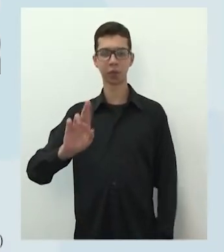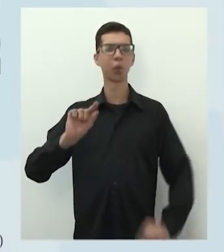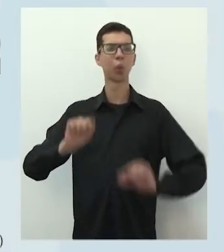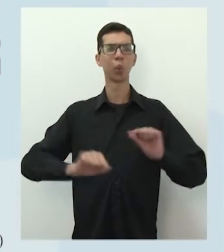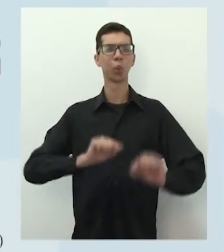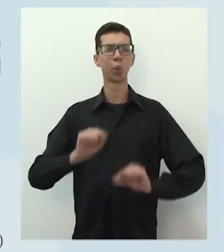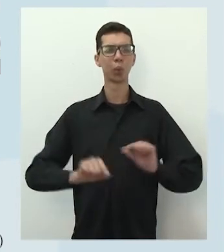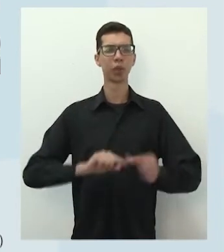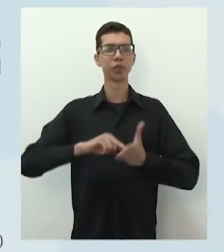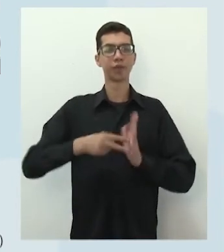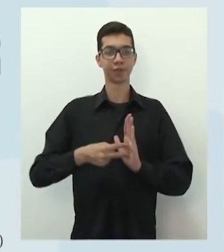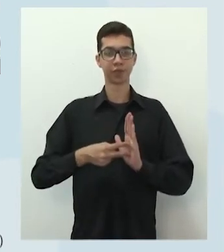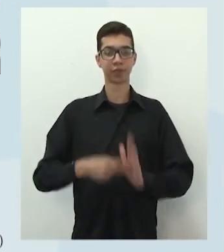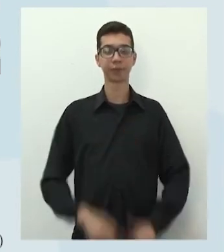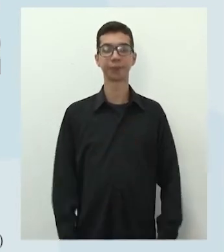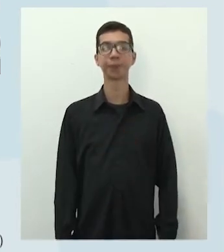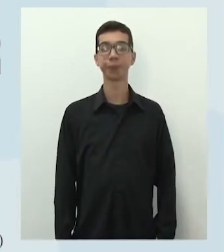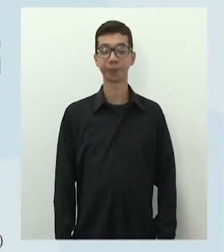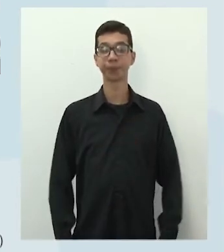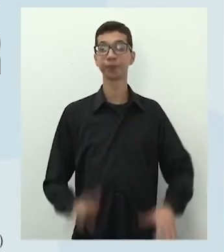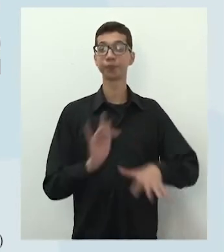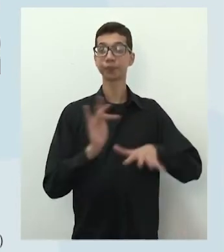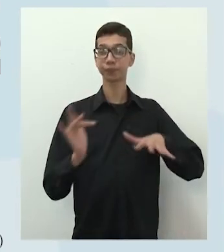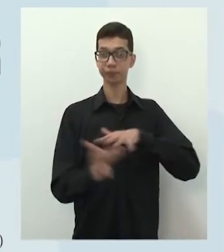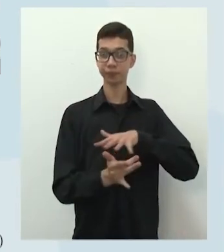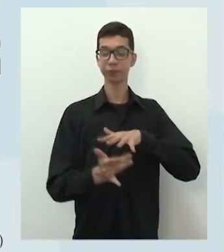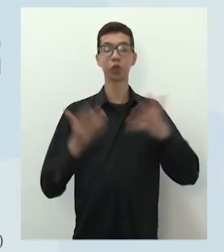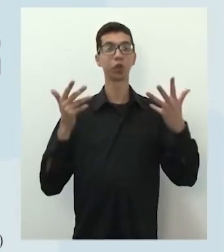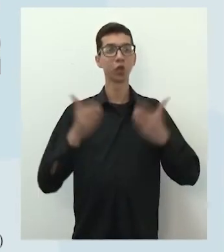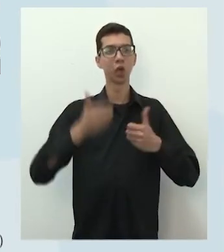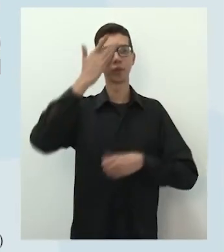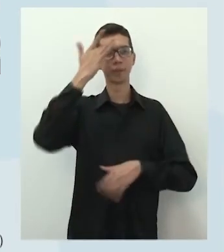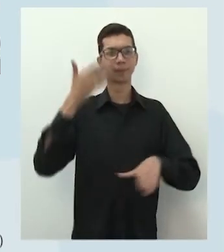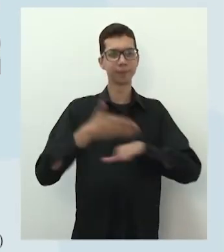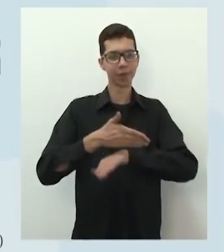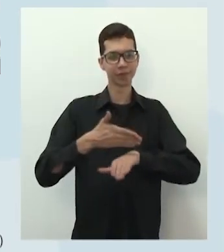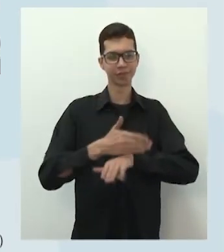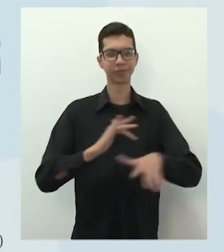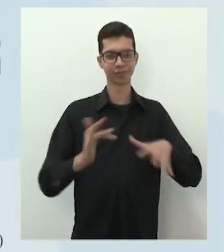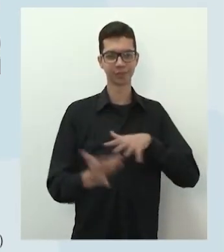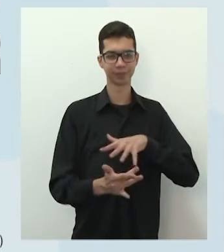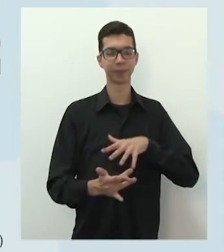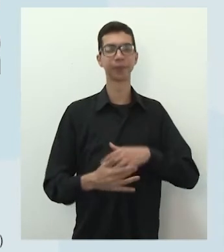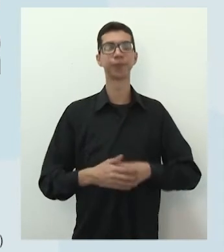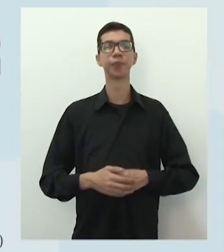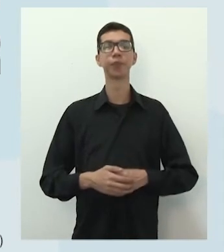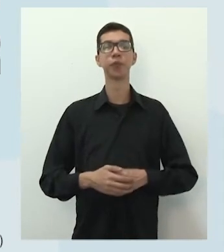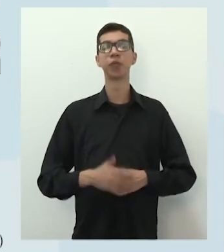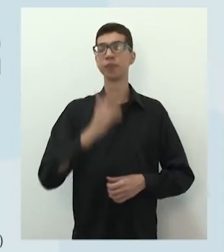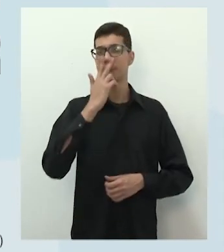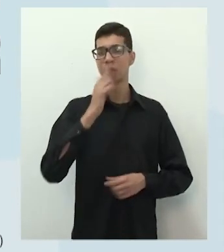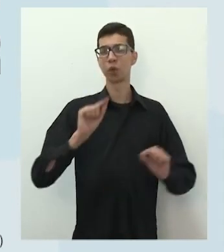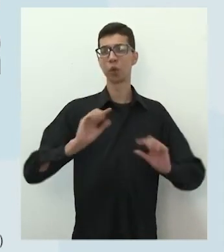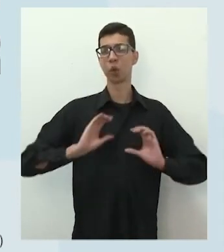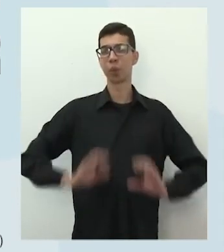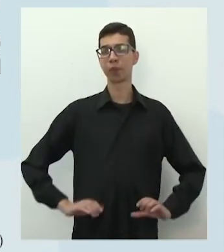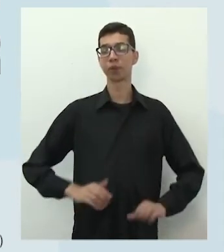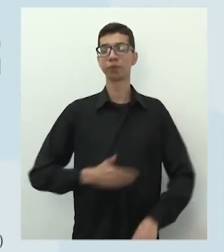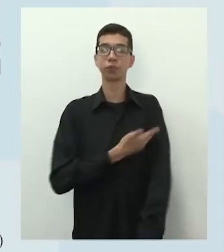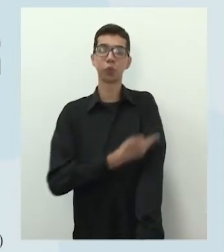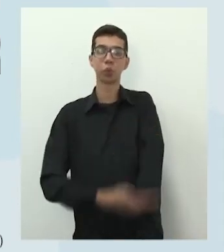amigos virtuais, né? Sobre a interação virtual. Uma delas, vocês viram aí o nomezinho, daqui a pouco volta de novo a